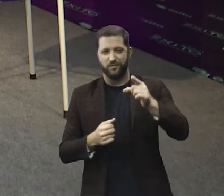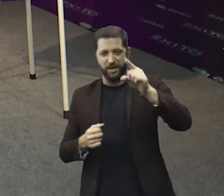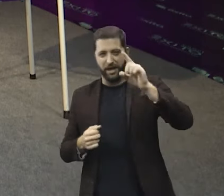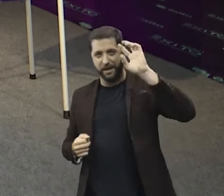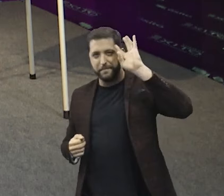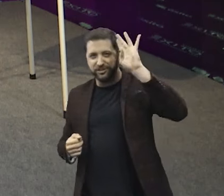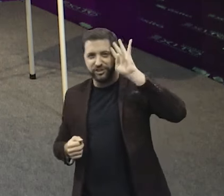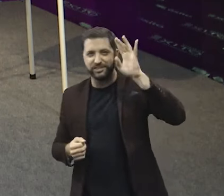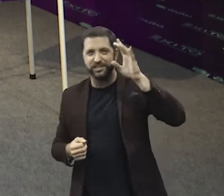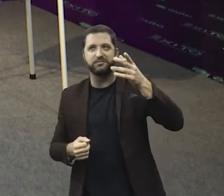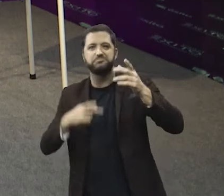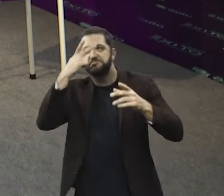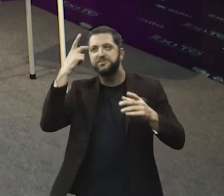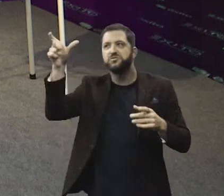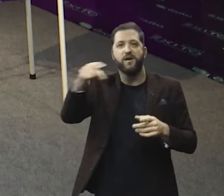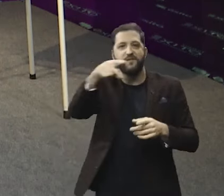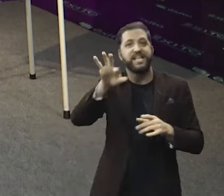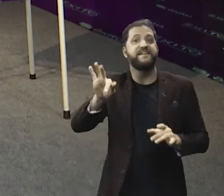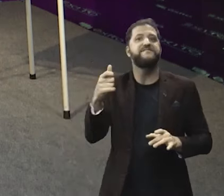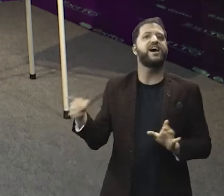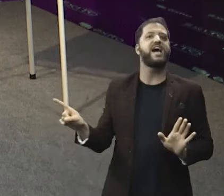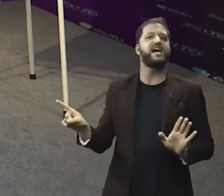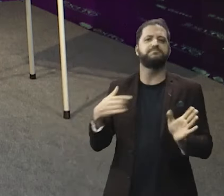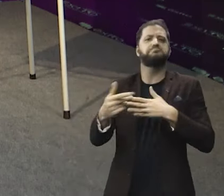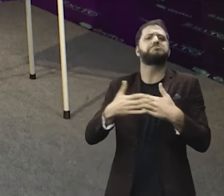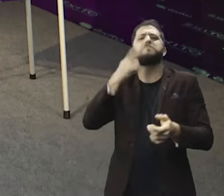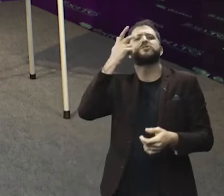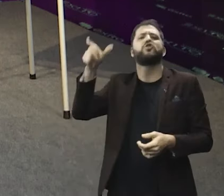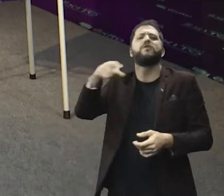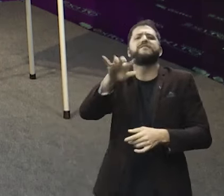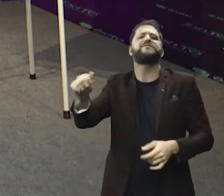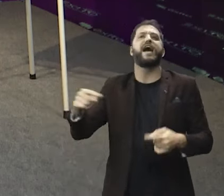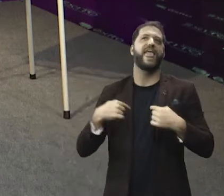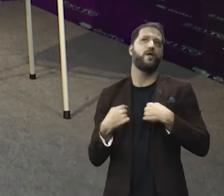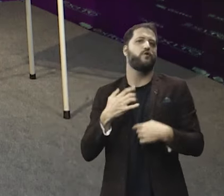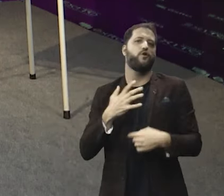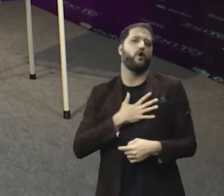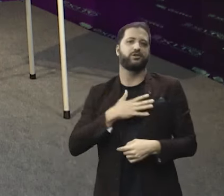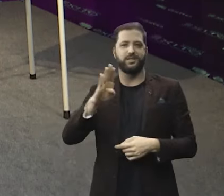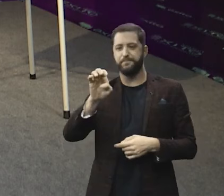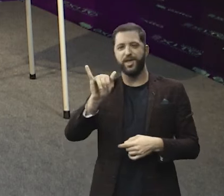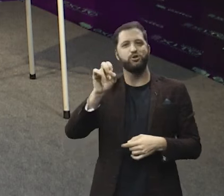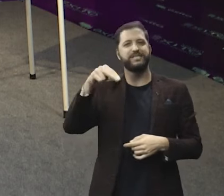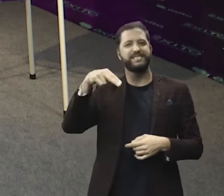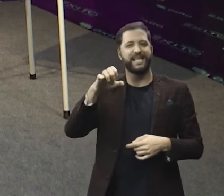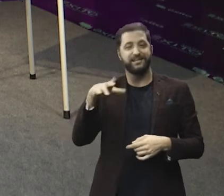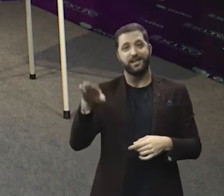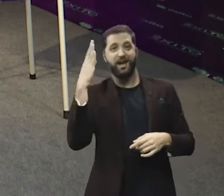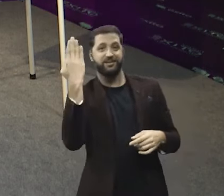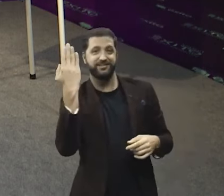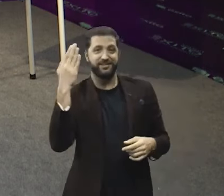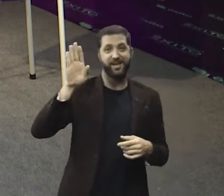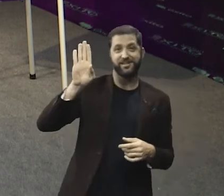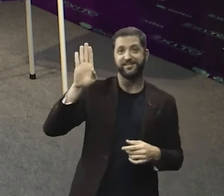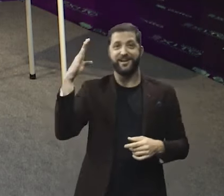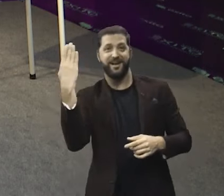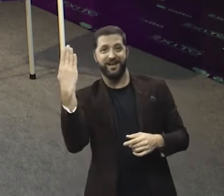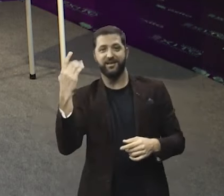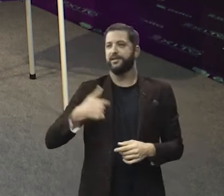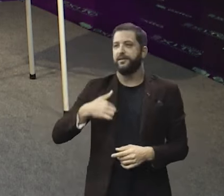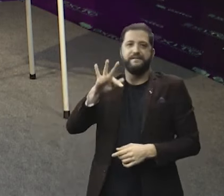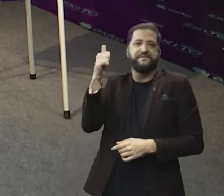é fã de alguém imagina alguém que você gosta demais Eu por exemplo gosto muito da Beyoncé Eu adoro a Beyoncé acho que ela canta maravilhosamente